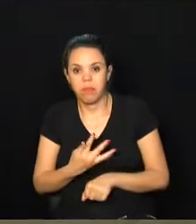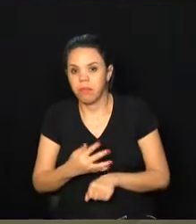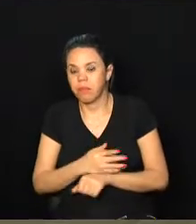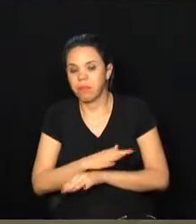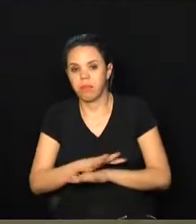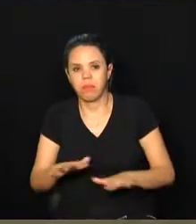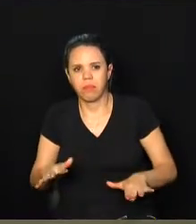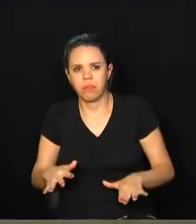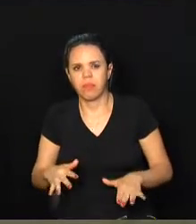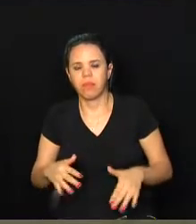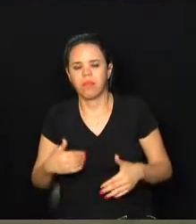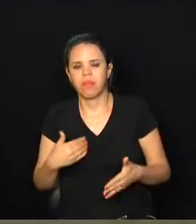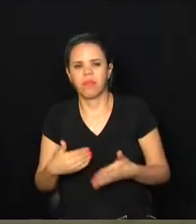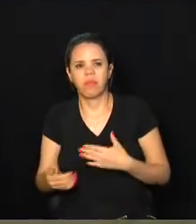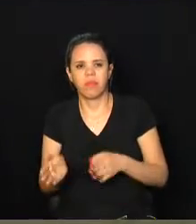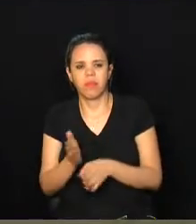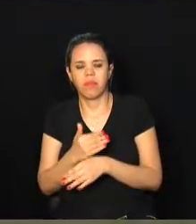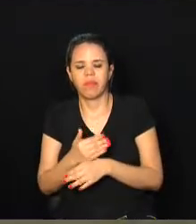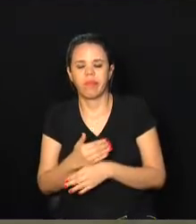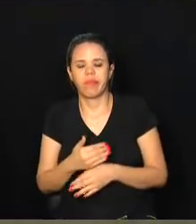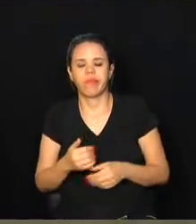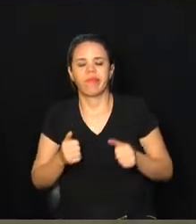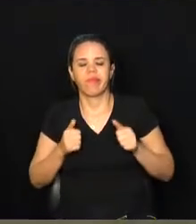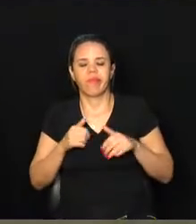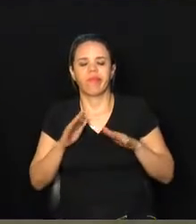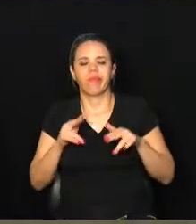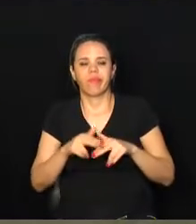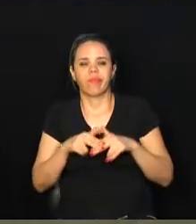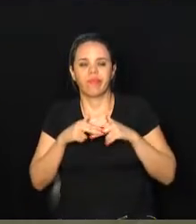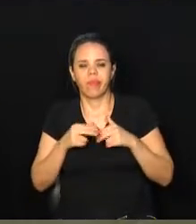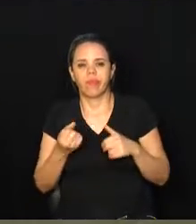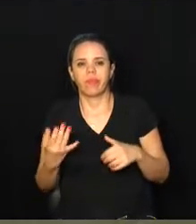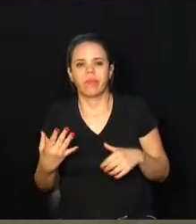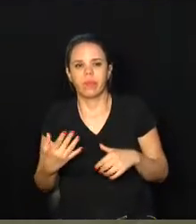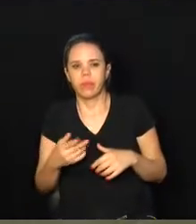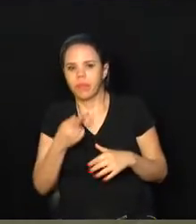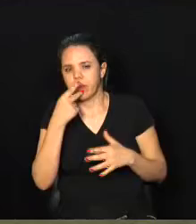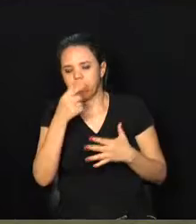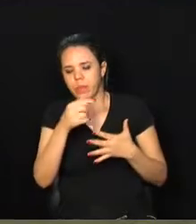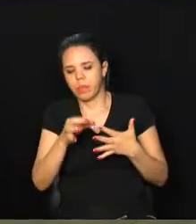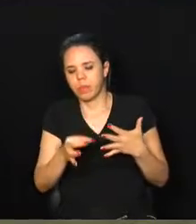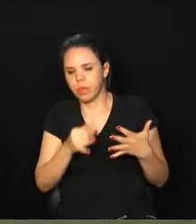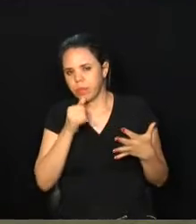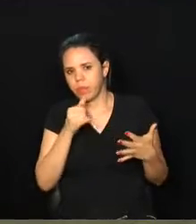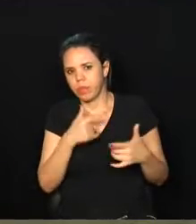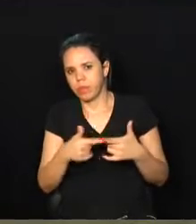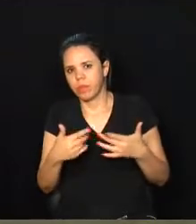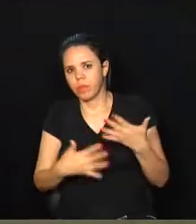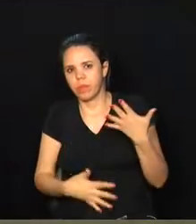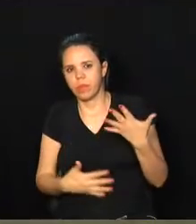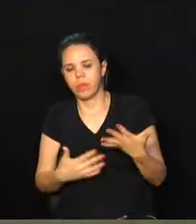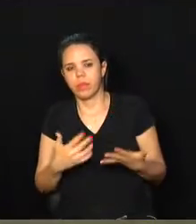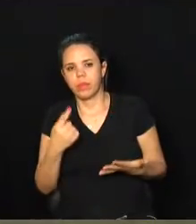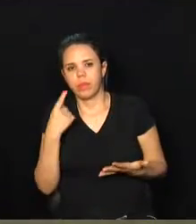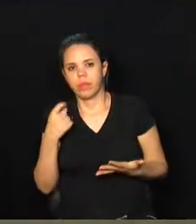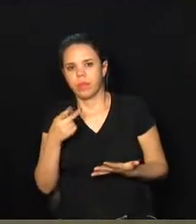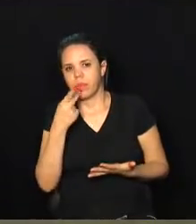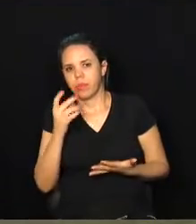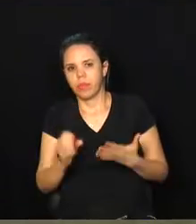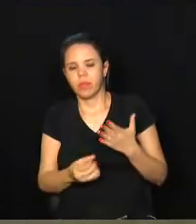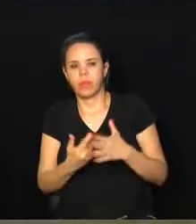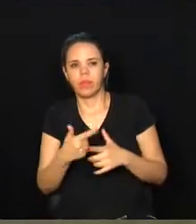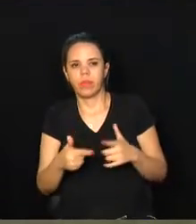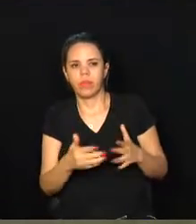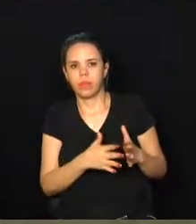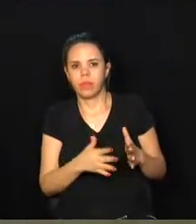cavalo aguado? Eu estou assim. Por conta, posso citar vários exemplos desses muito interessantes que aconteceram